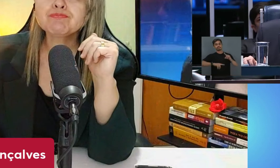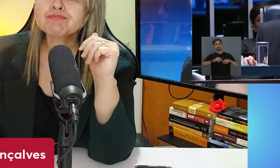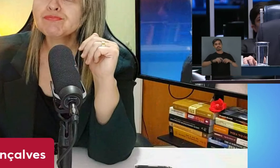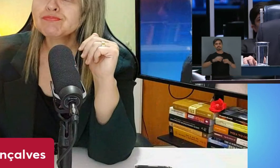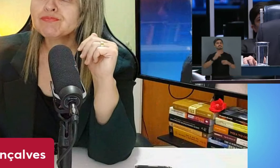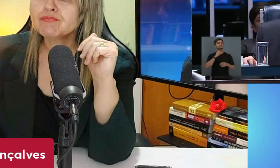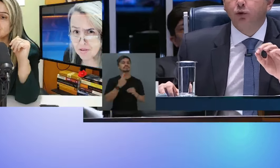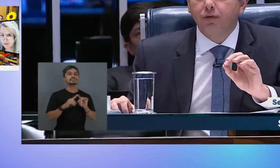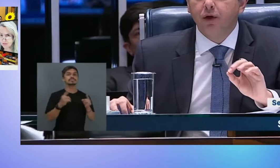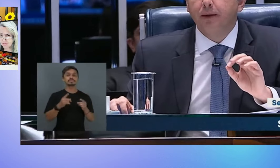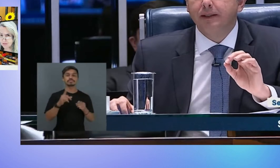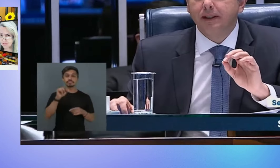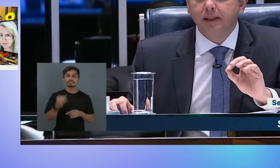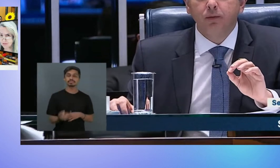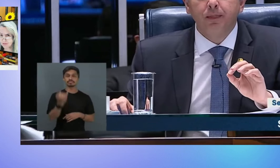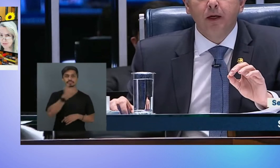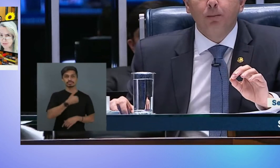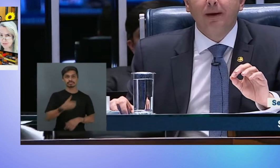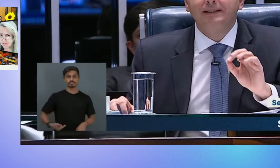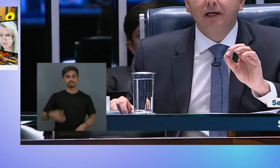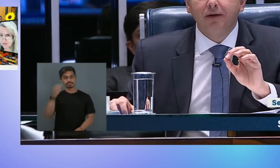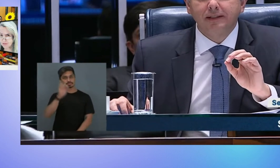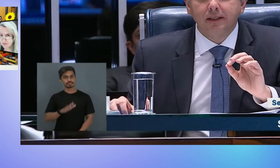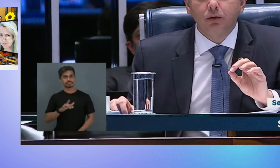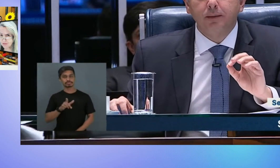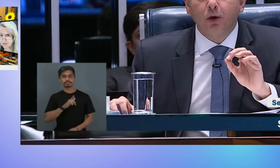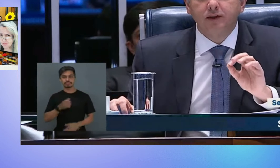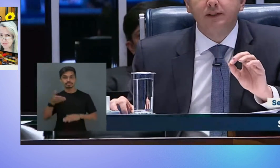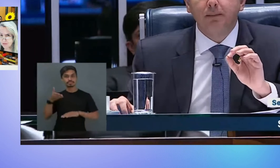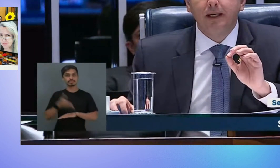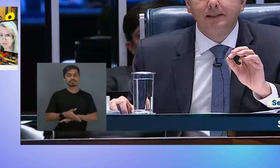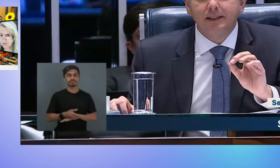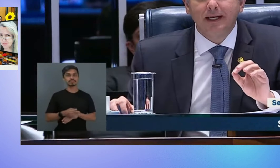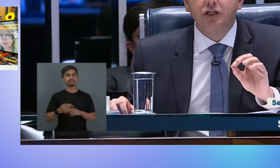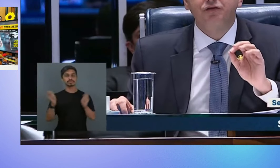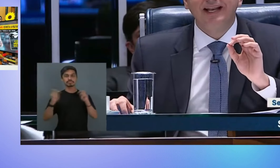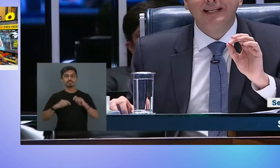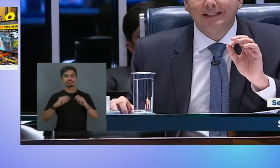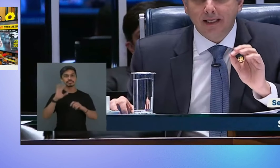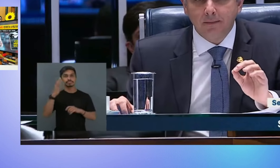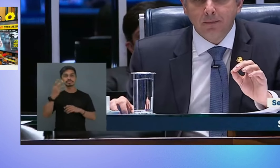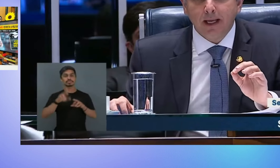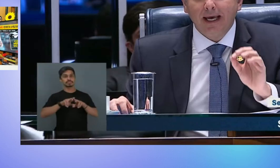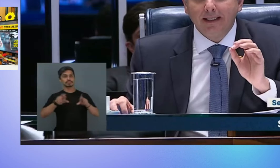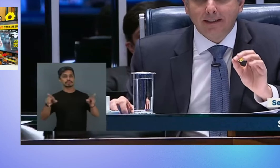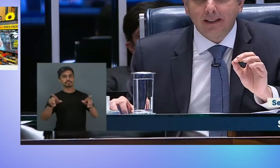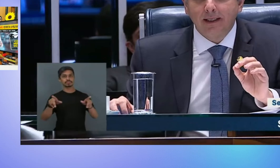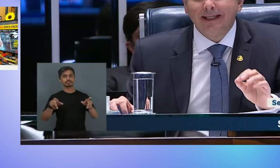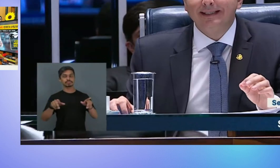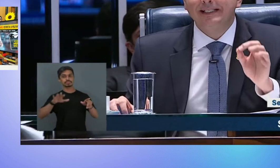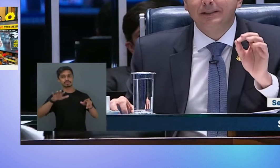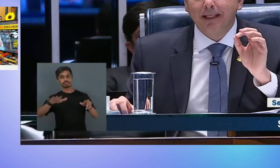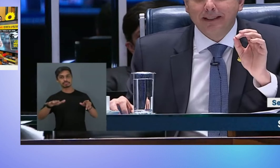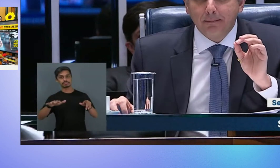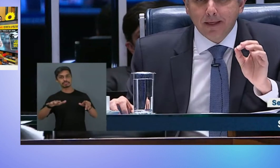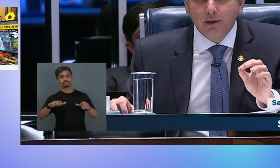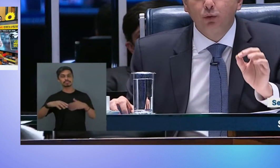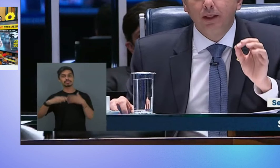possa haver por parte do governo brasileiro uma intervenção que possa estabelecer a diferença entre